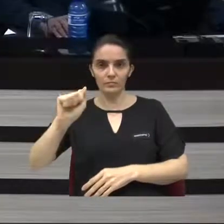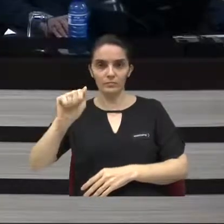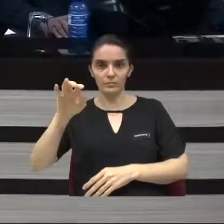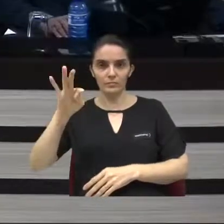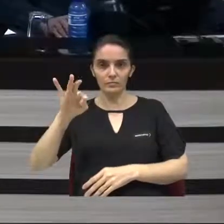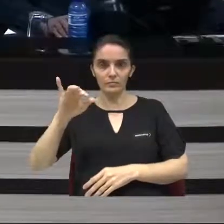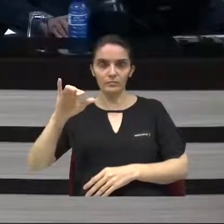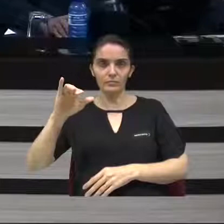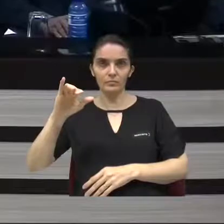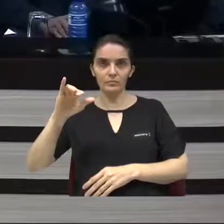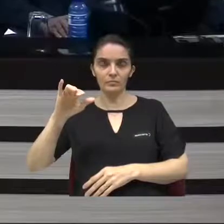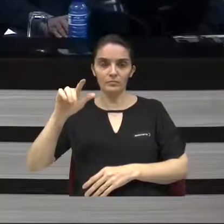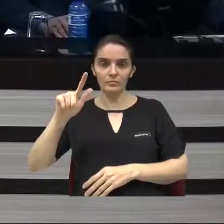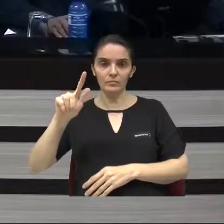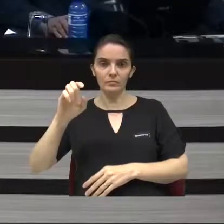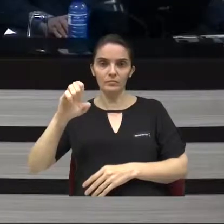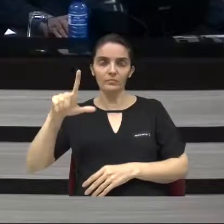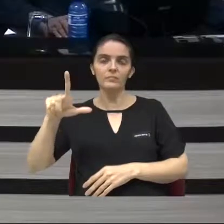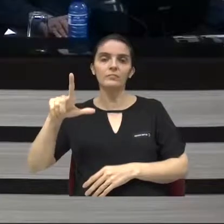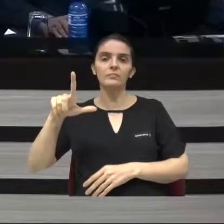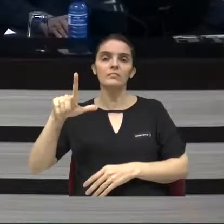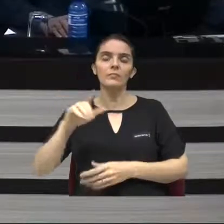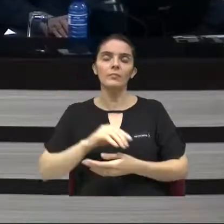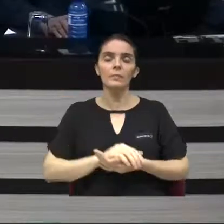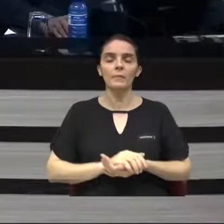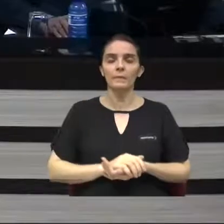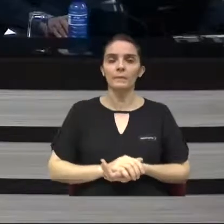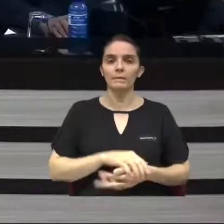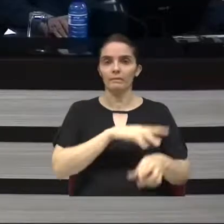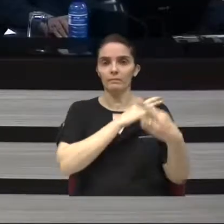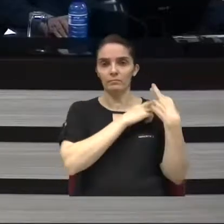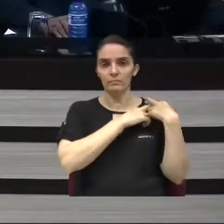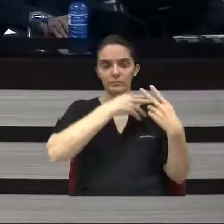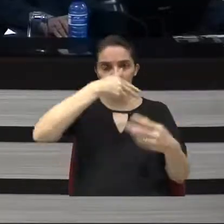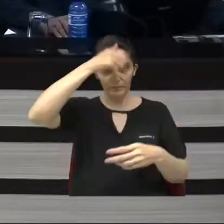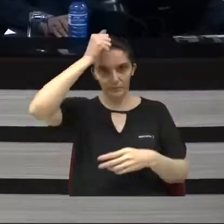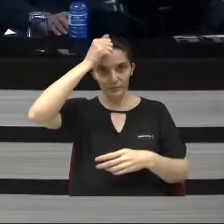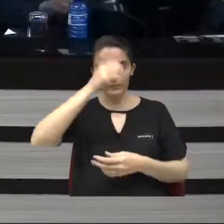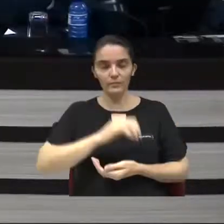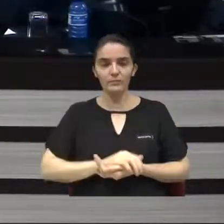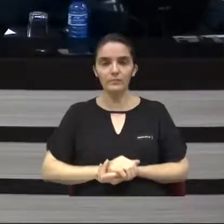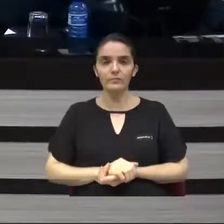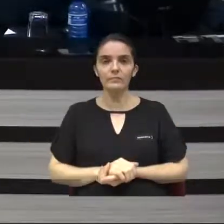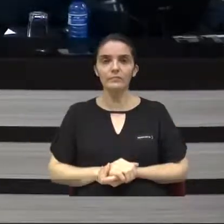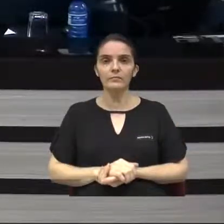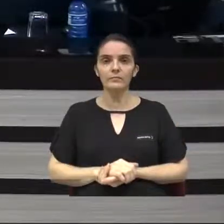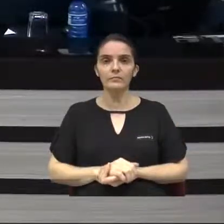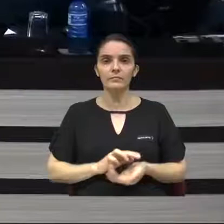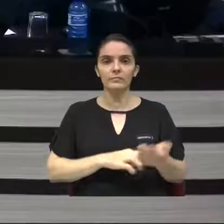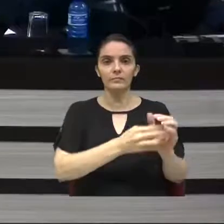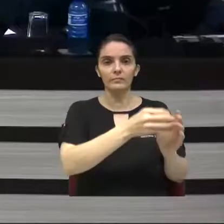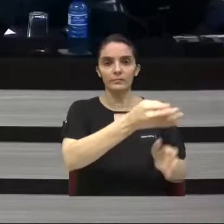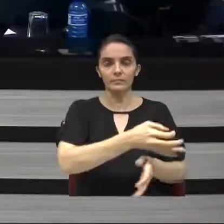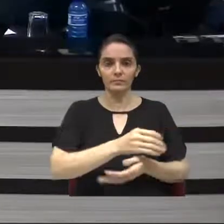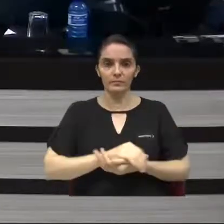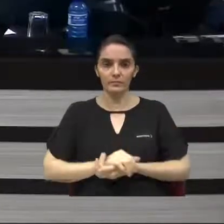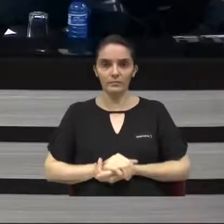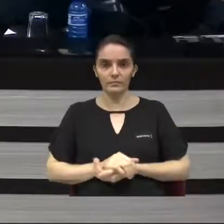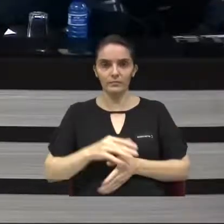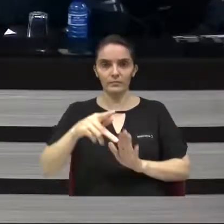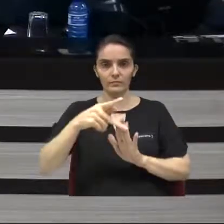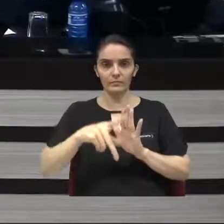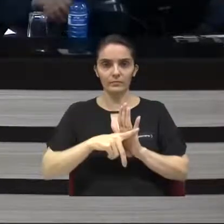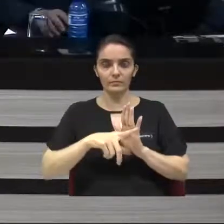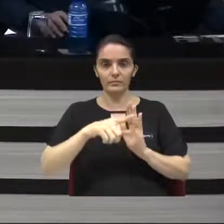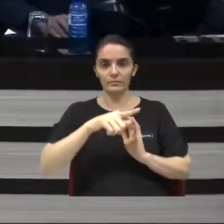AATIGEL, e da outras providências. Autoria, vereador Antônio Franco de Moraes. Às comissões. Projeto de Lei